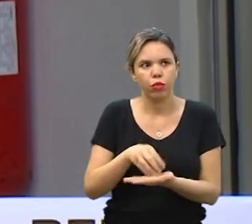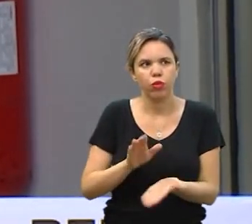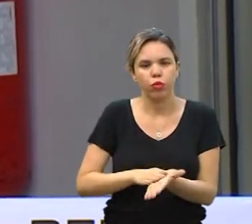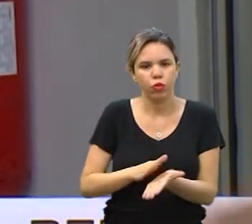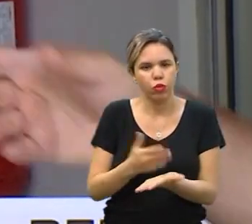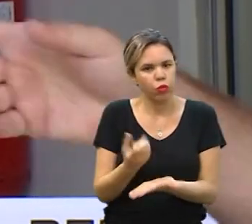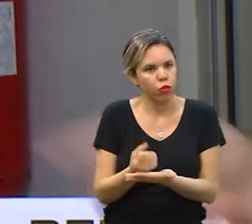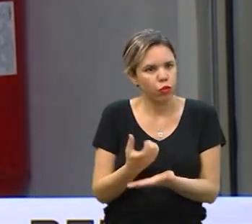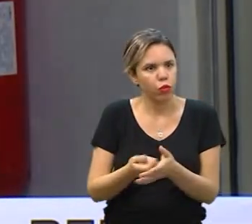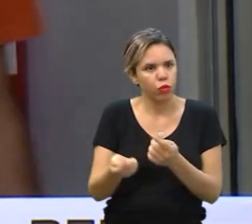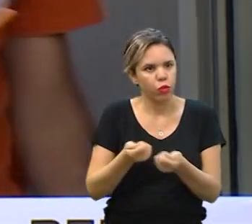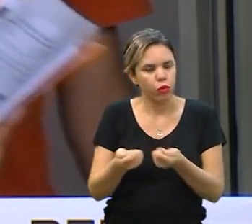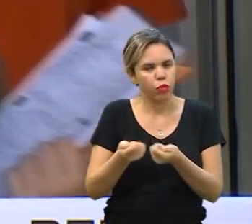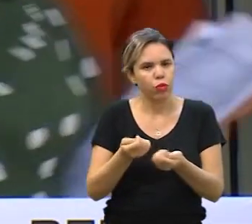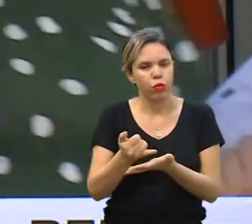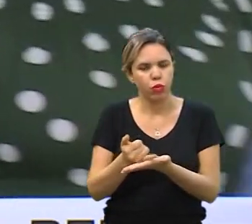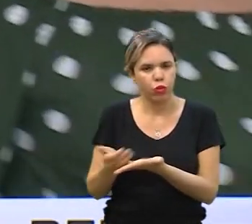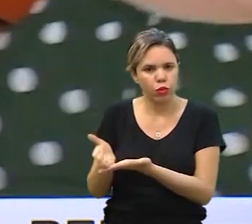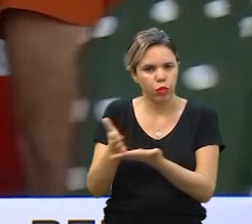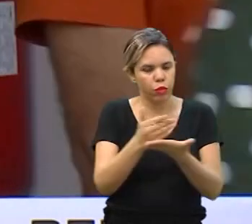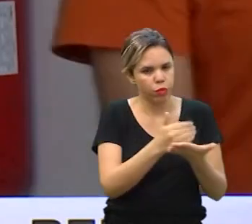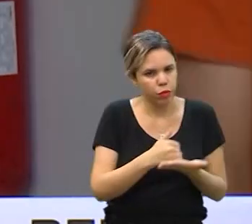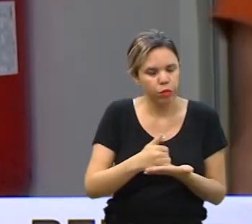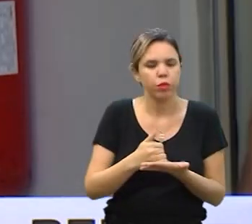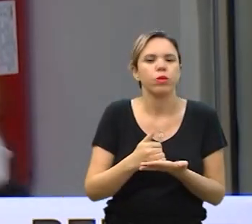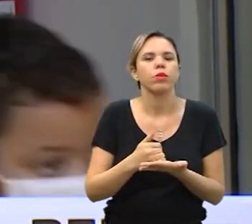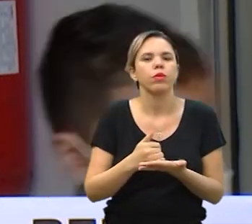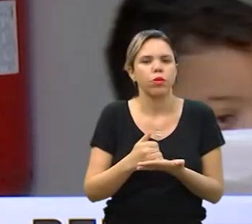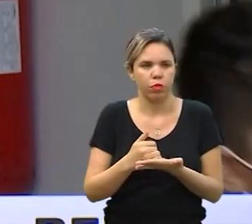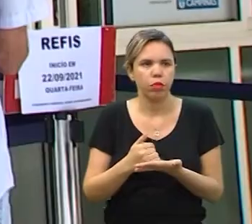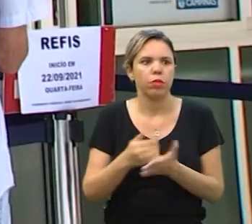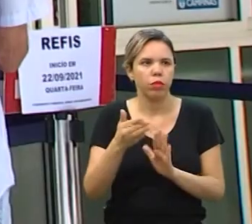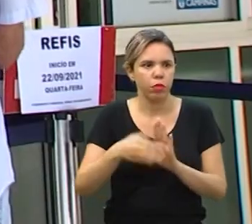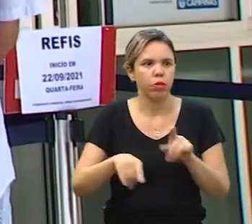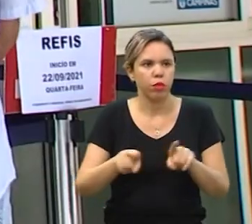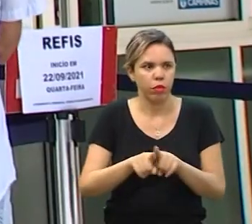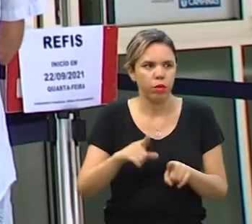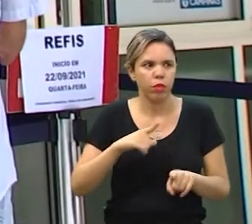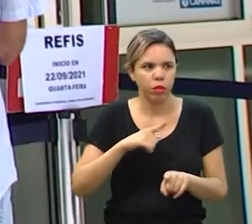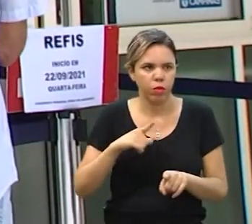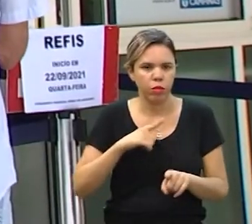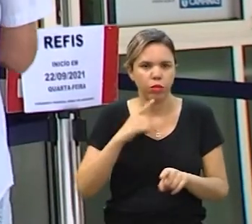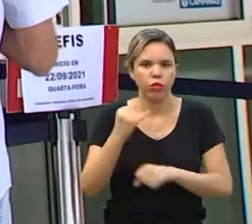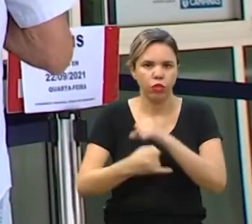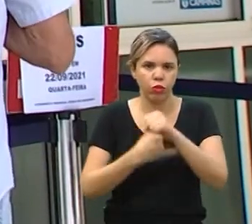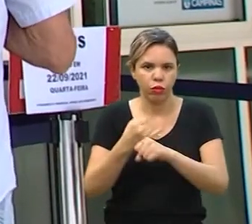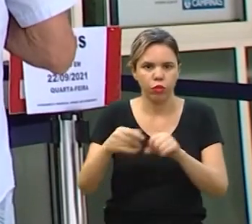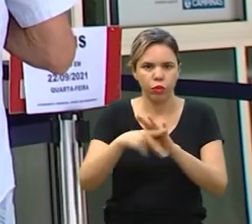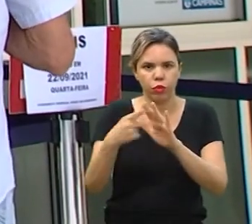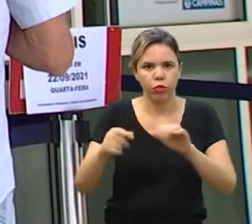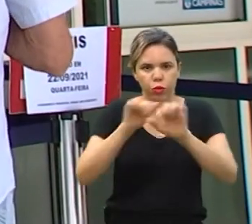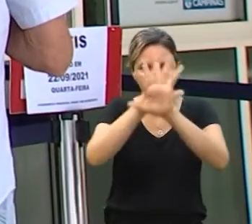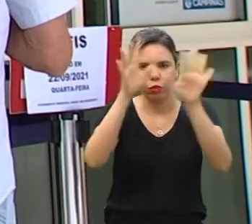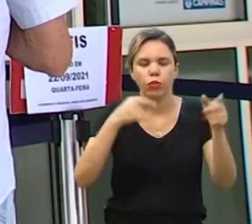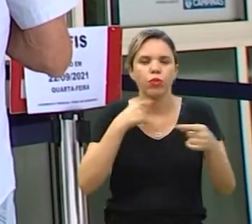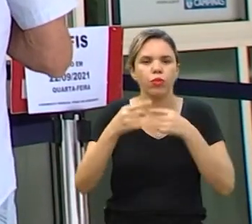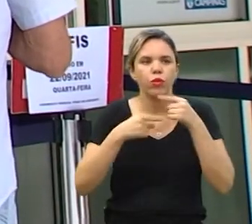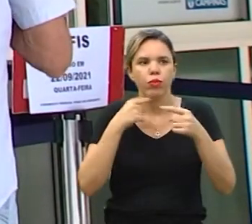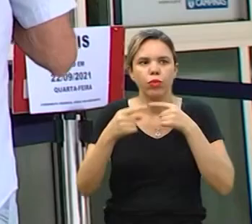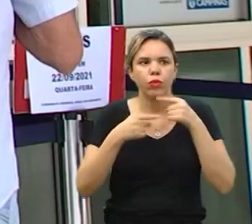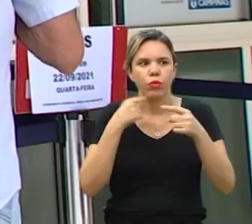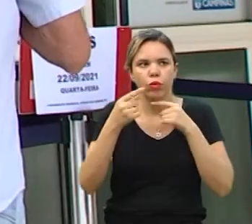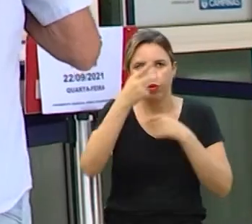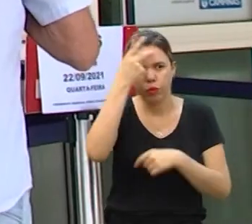de Cobrança e Controle de Arrecadação, além dos tutoriais, tem também um chat exclusivo para esclarecer as